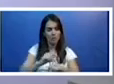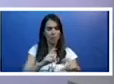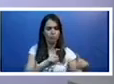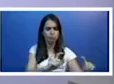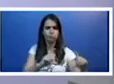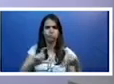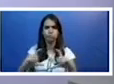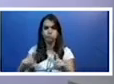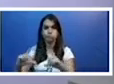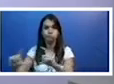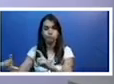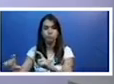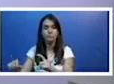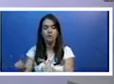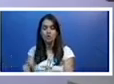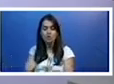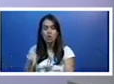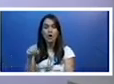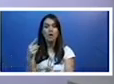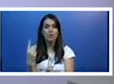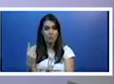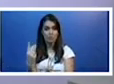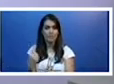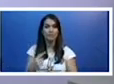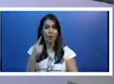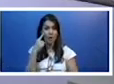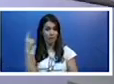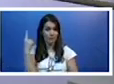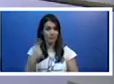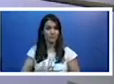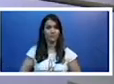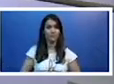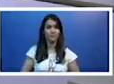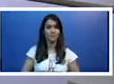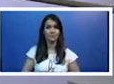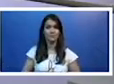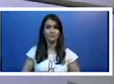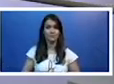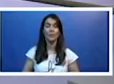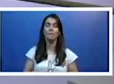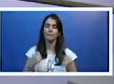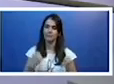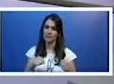que tem o cateto adjacente e o cateto oposto. É a tangente,